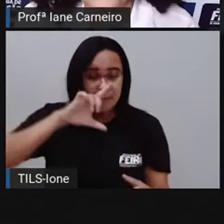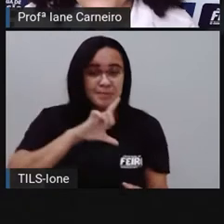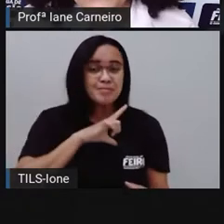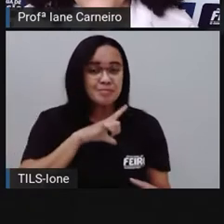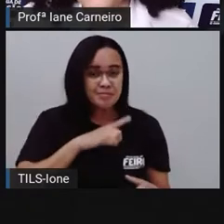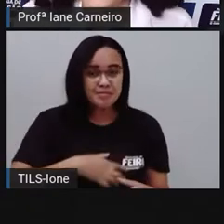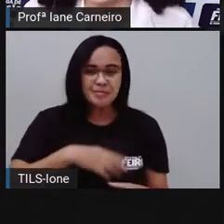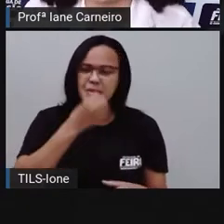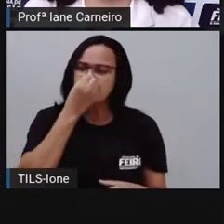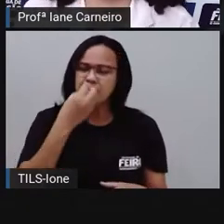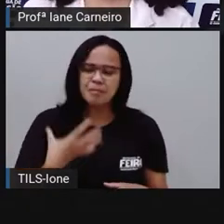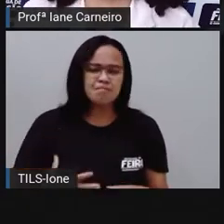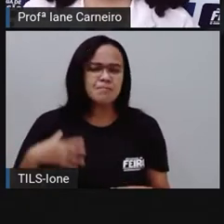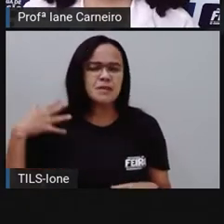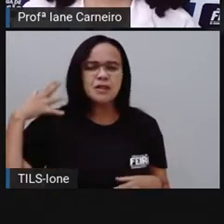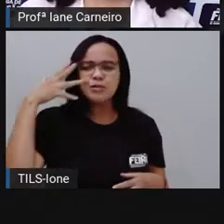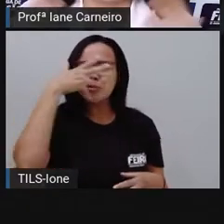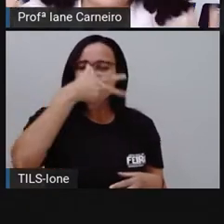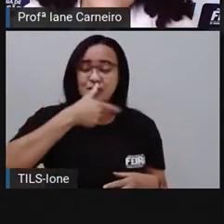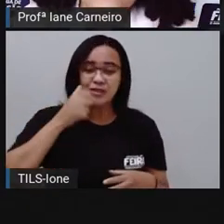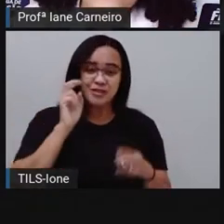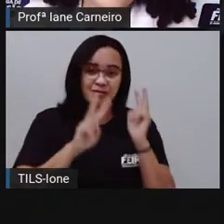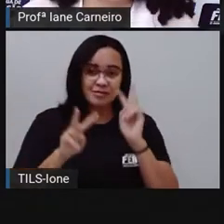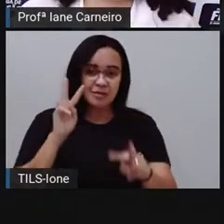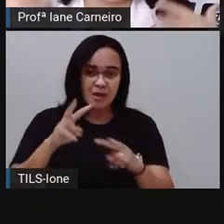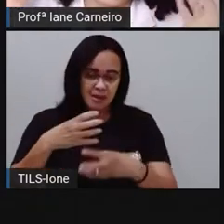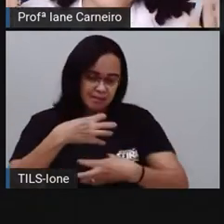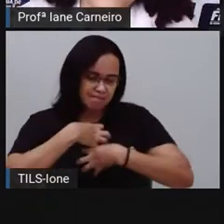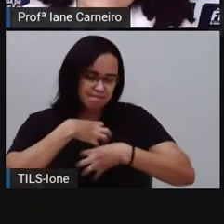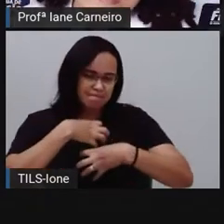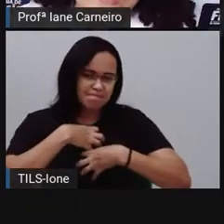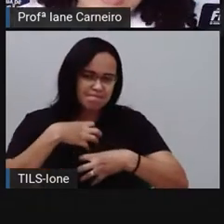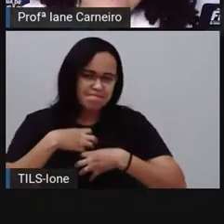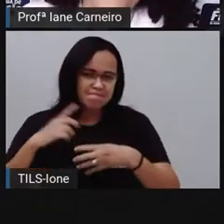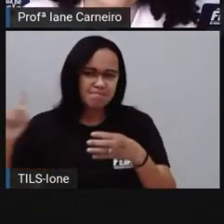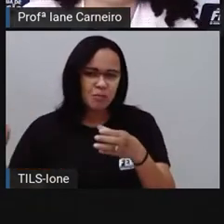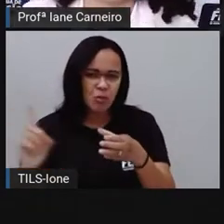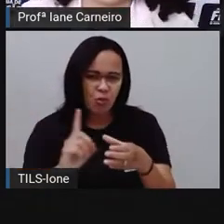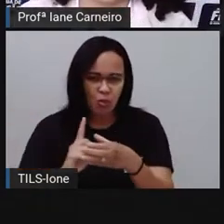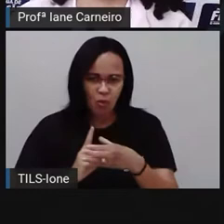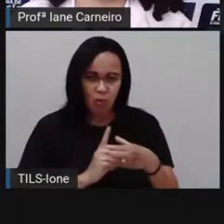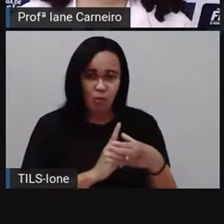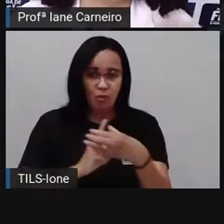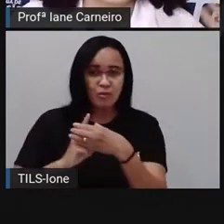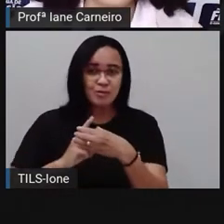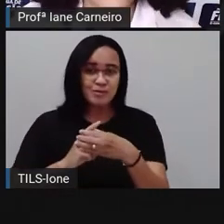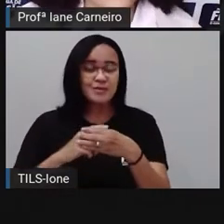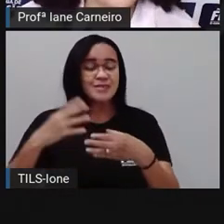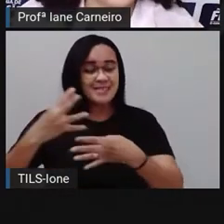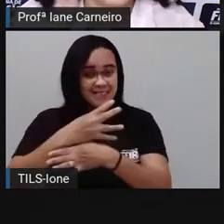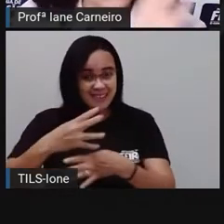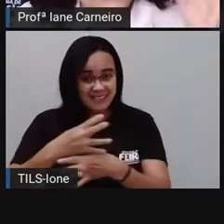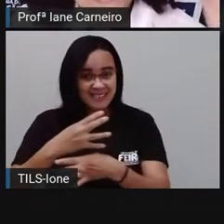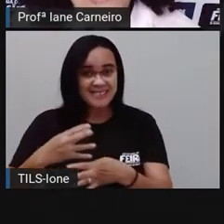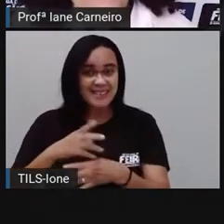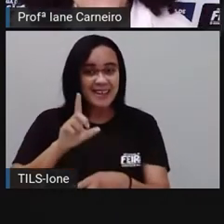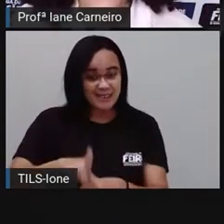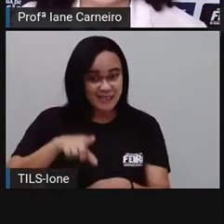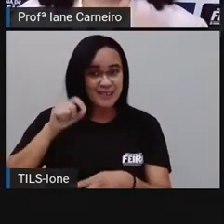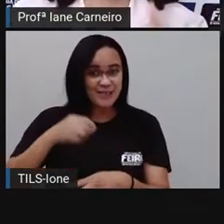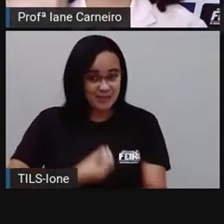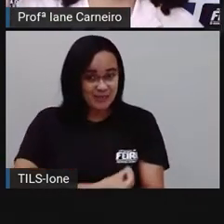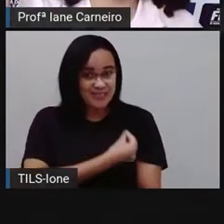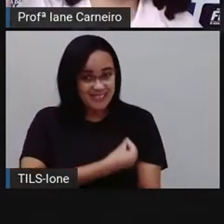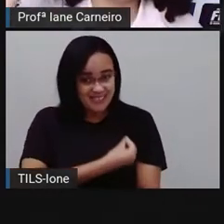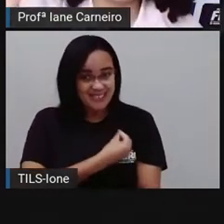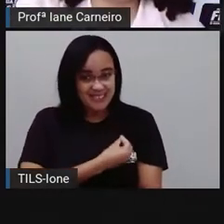é tão bonito, né, ver quando as pessoas se sentem acolhidas na cidade em que elas escolheram morar, né, e fala sobre toda essa